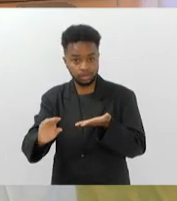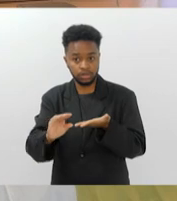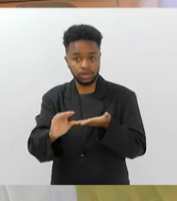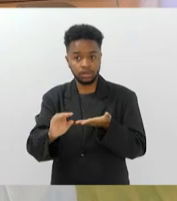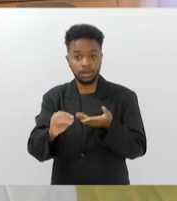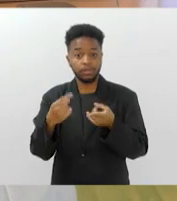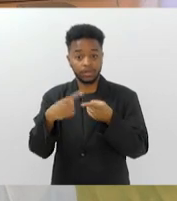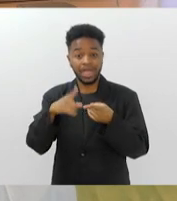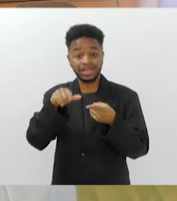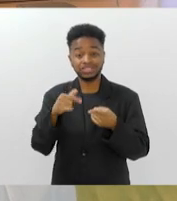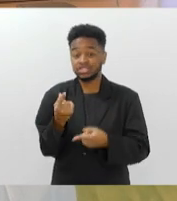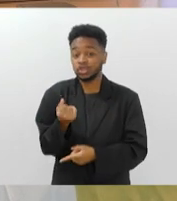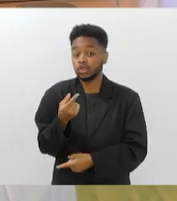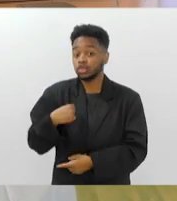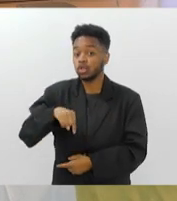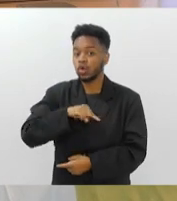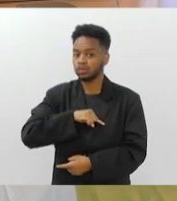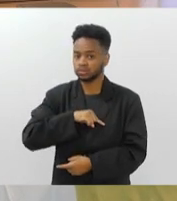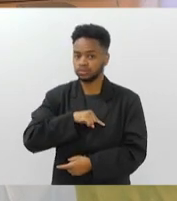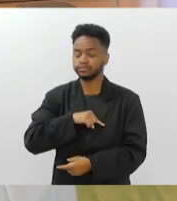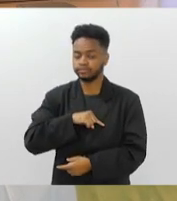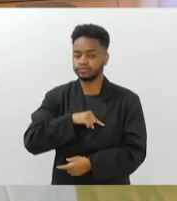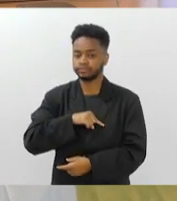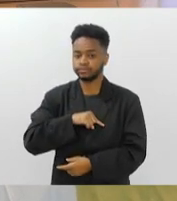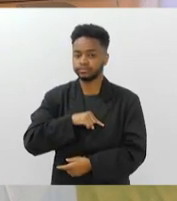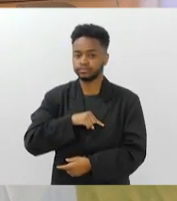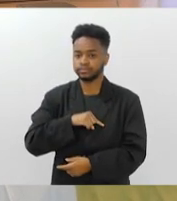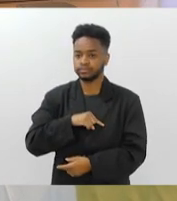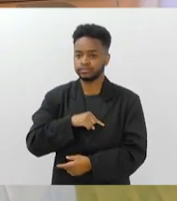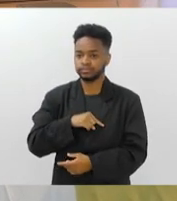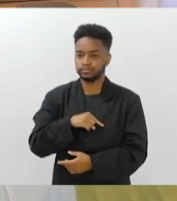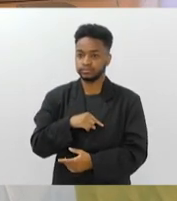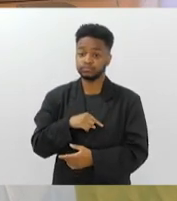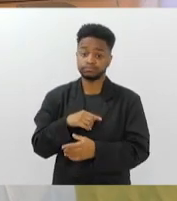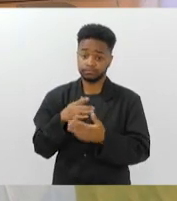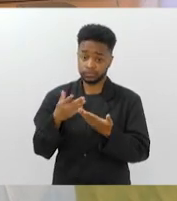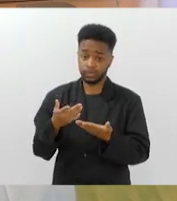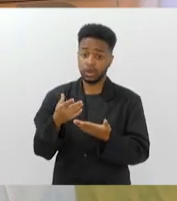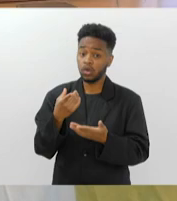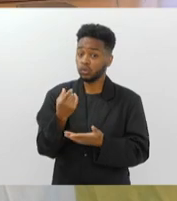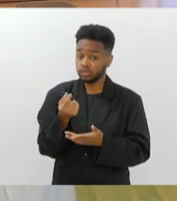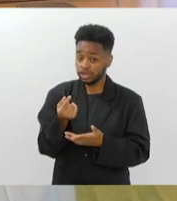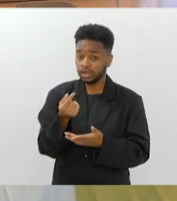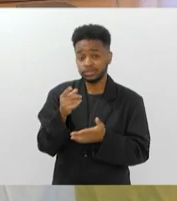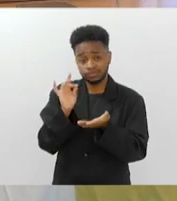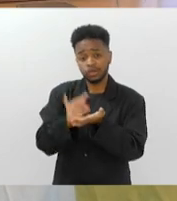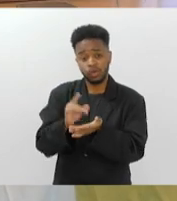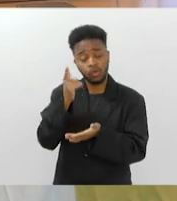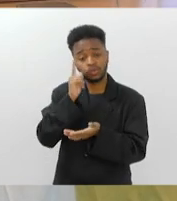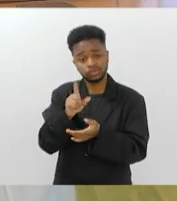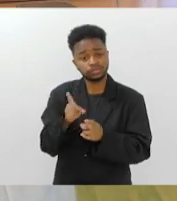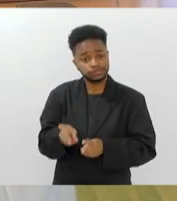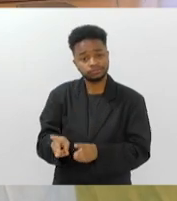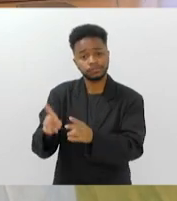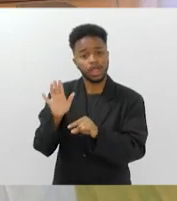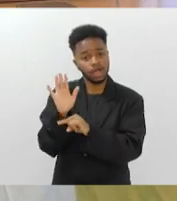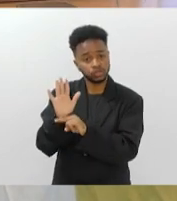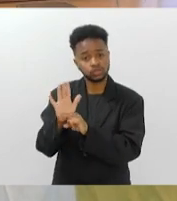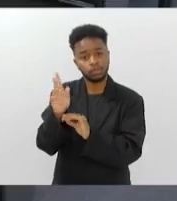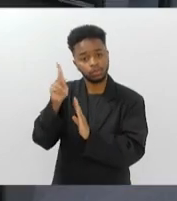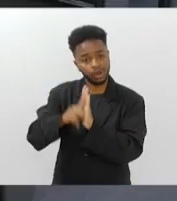o recurso nosso né na verdade é saldo deste recurso que tem sustentado as ações do projeto até então